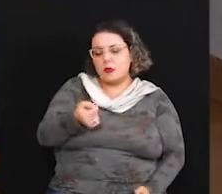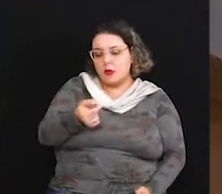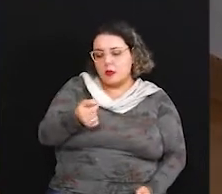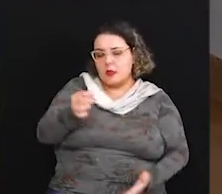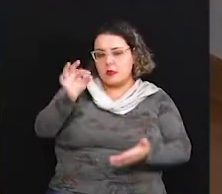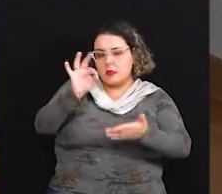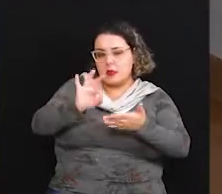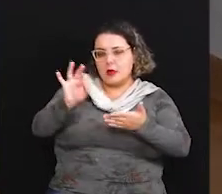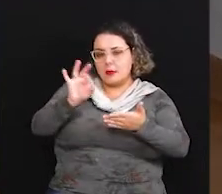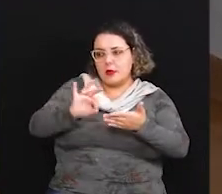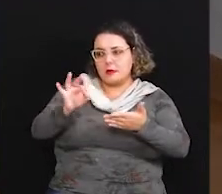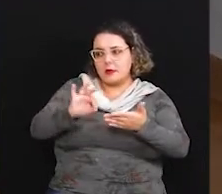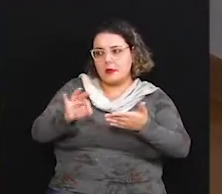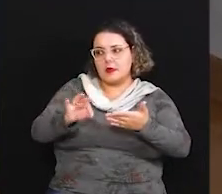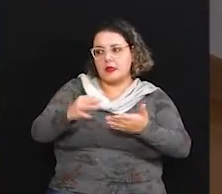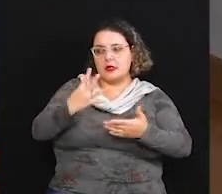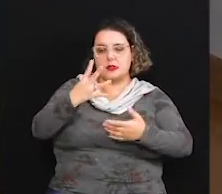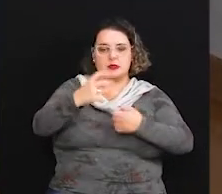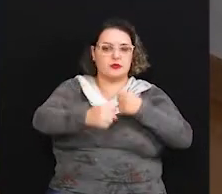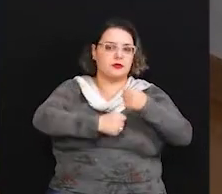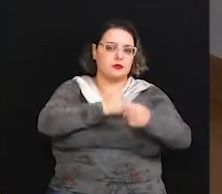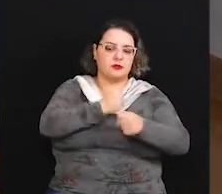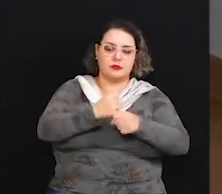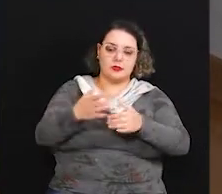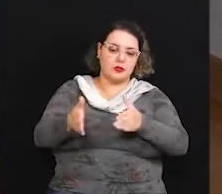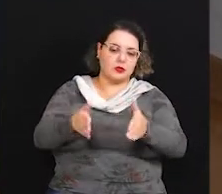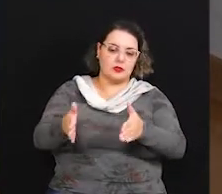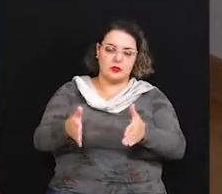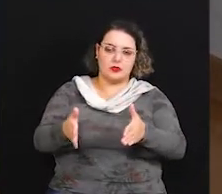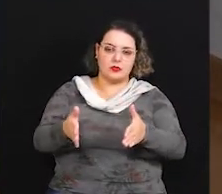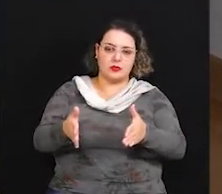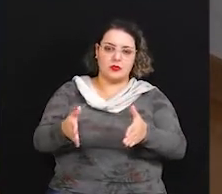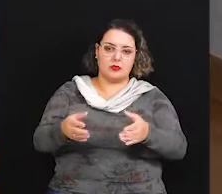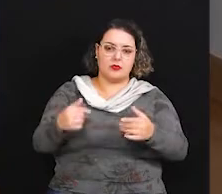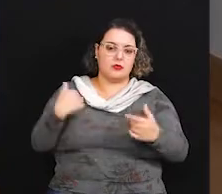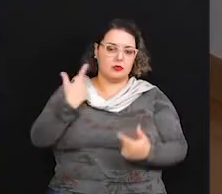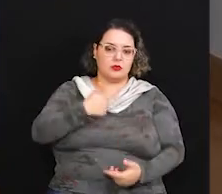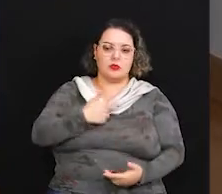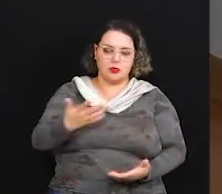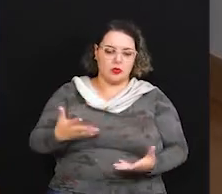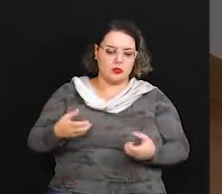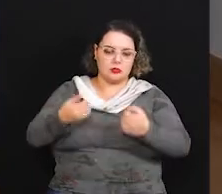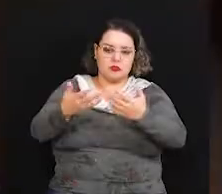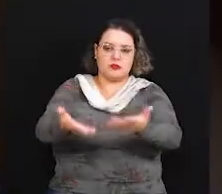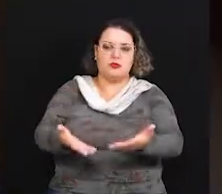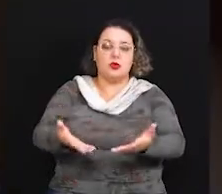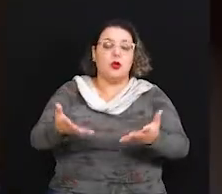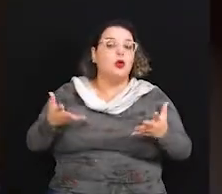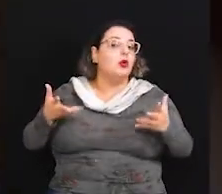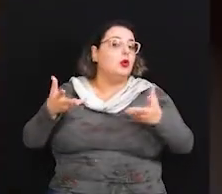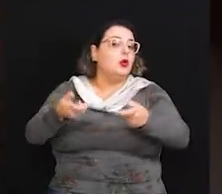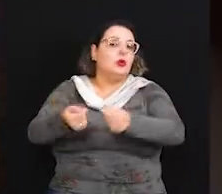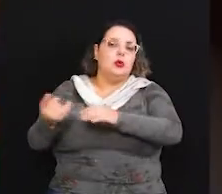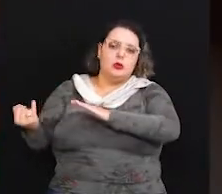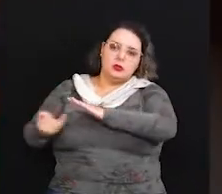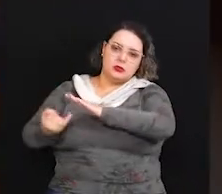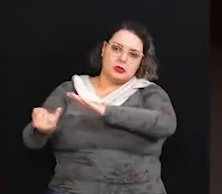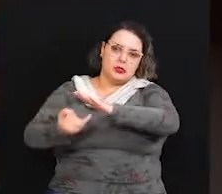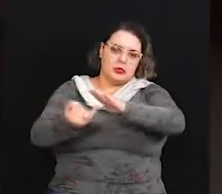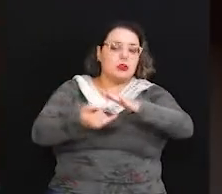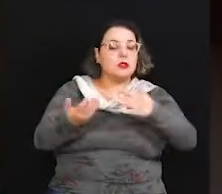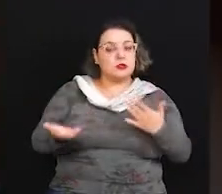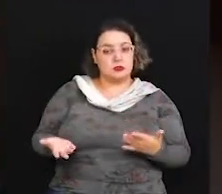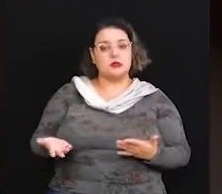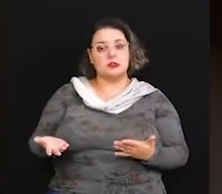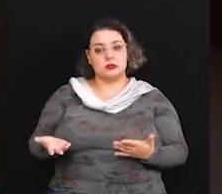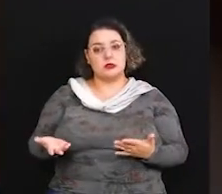pequena correçãozinha ao longo desses 4 anos. Nesse momento nós estamos totalmente expostos. Nós não, todas as entidades, tá?